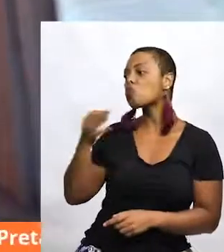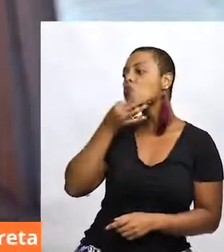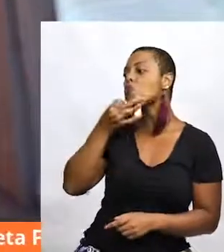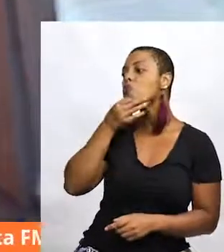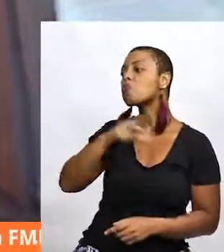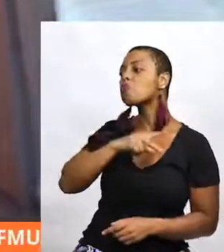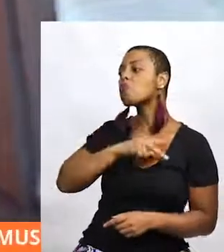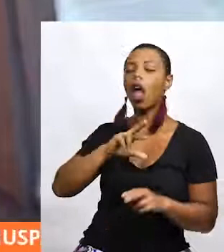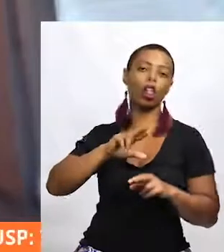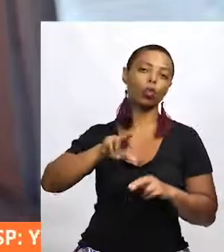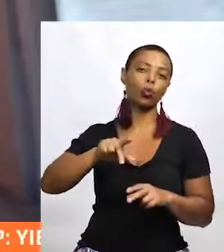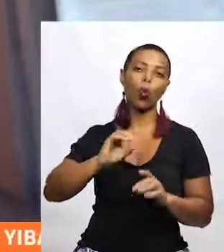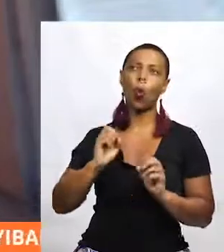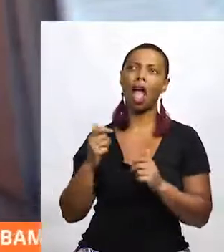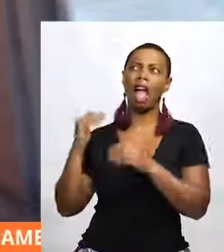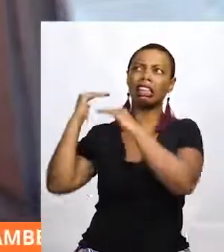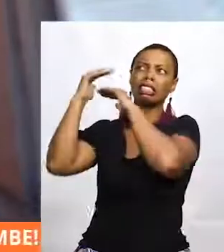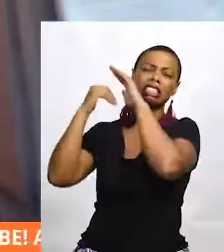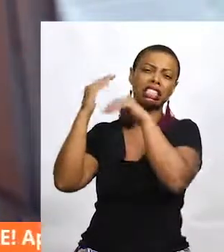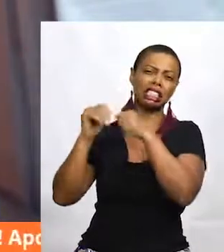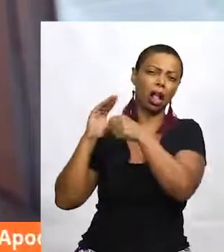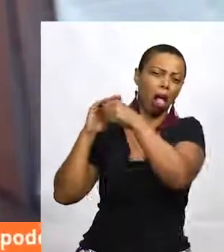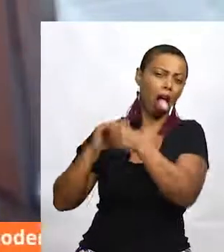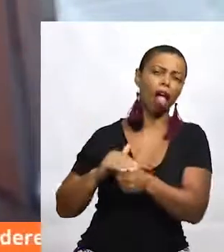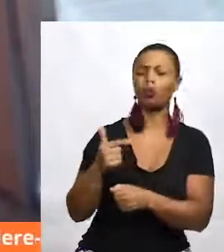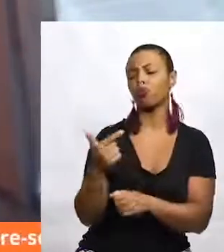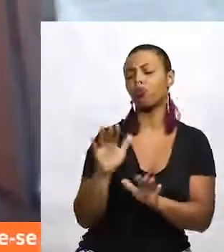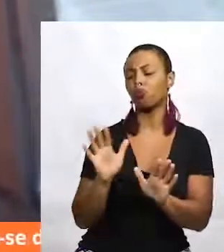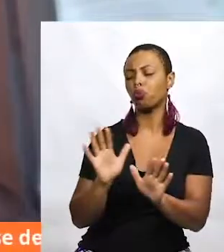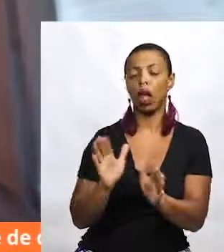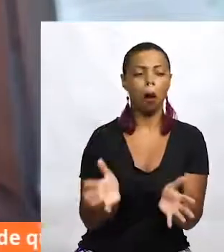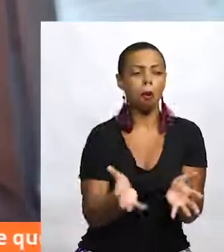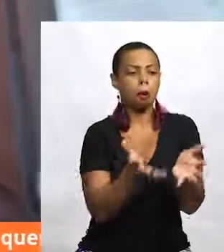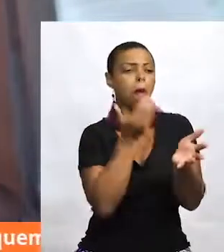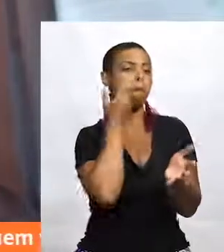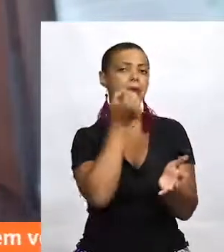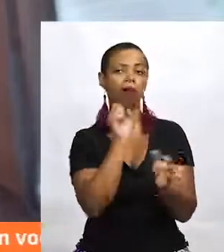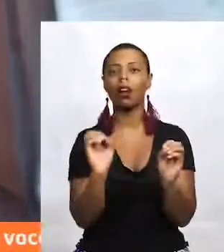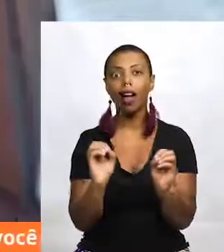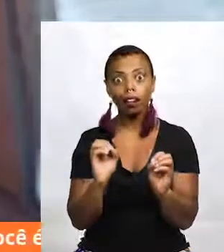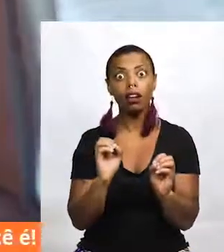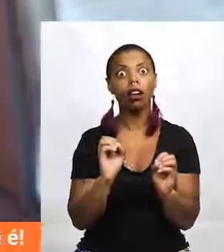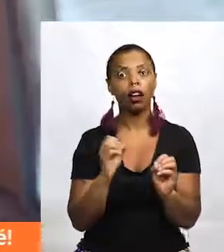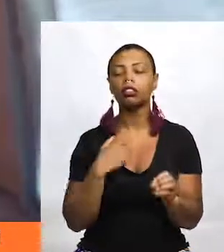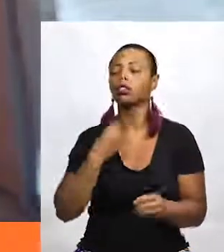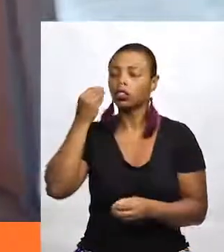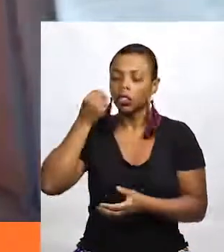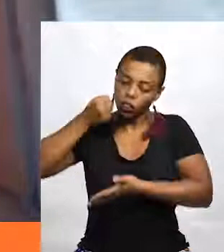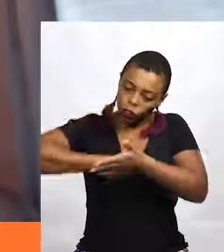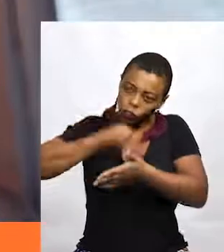uma estrutura montada para favorecer um grupo racial específico. Então, acho que vocês estão no caminho